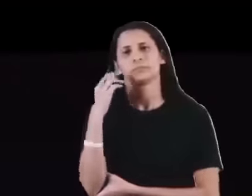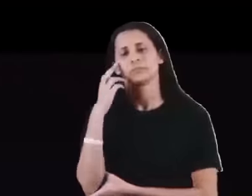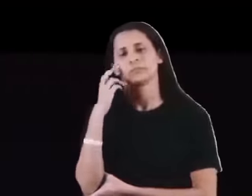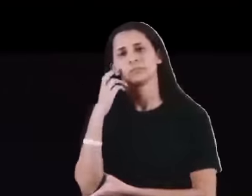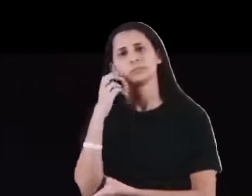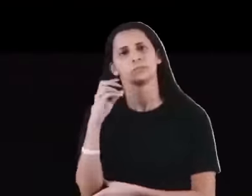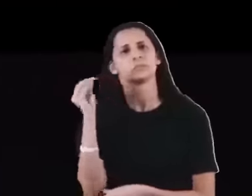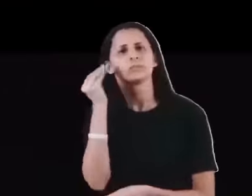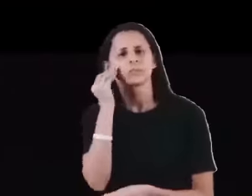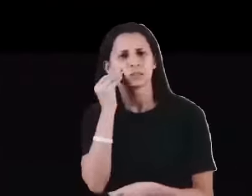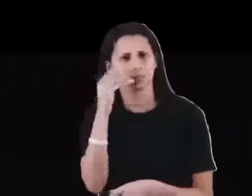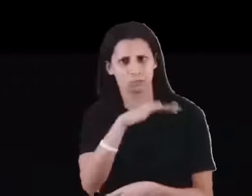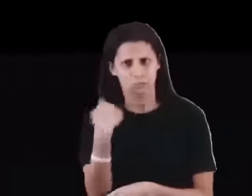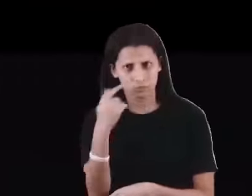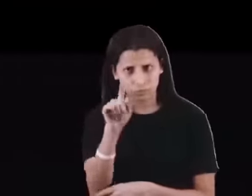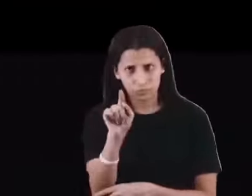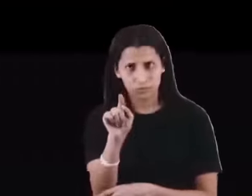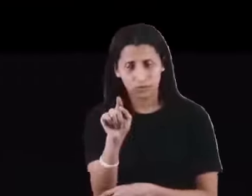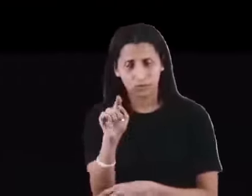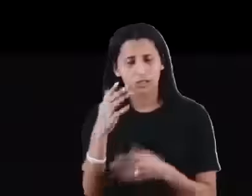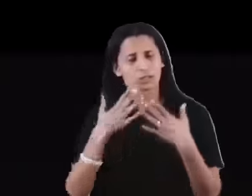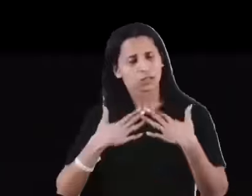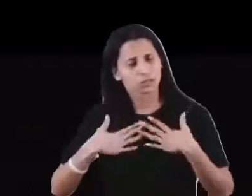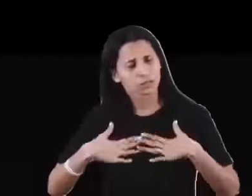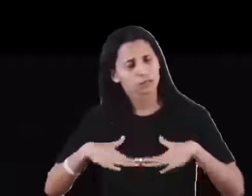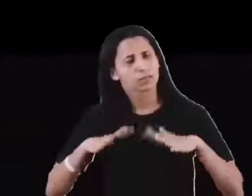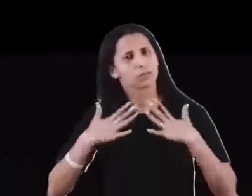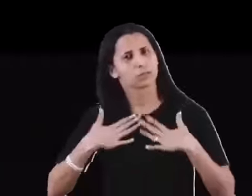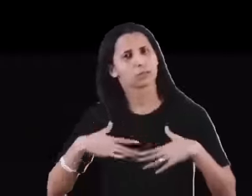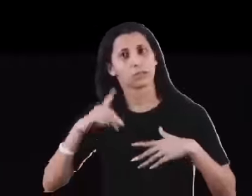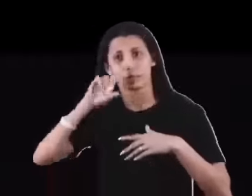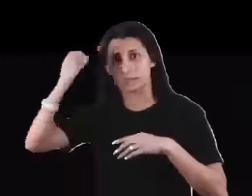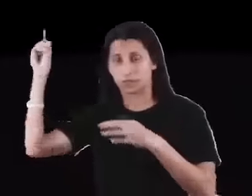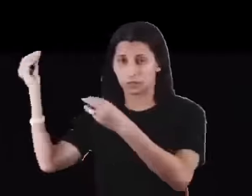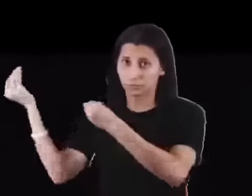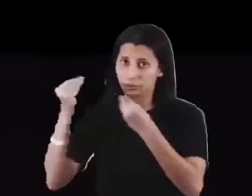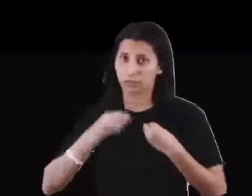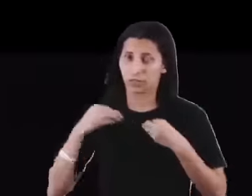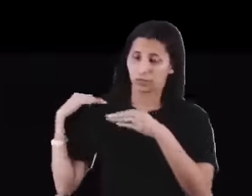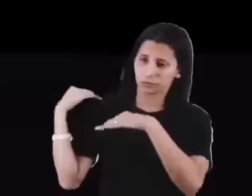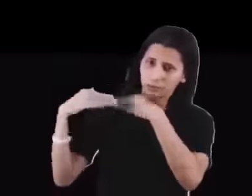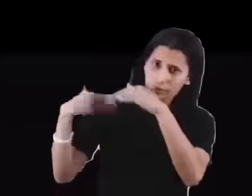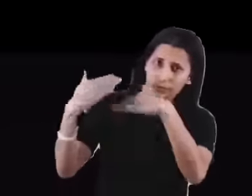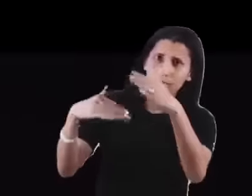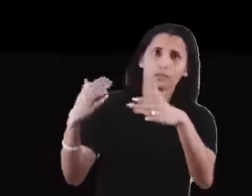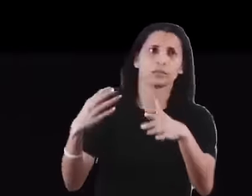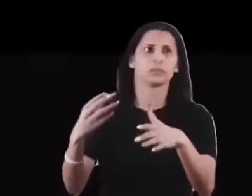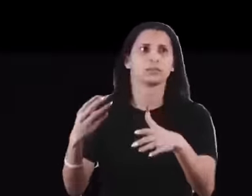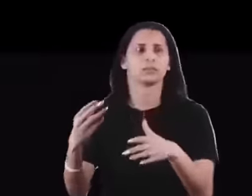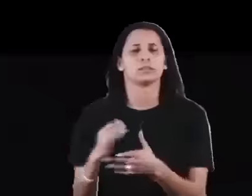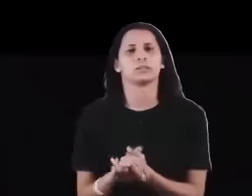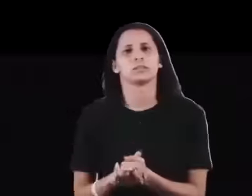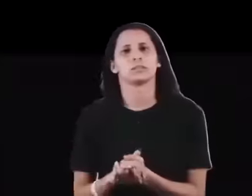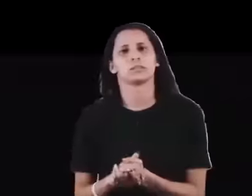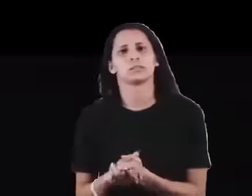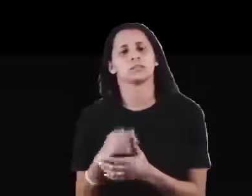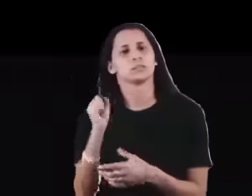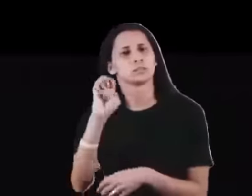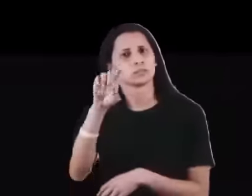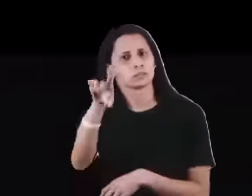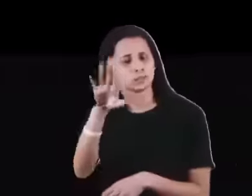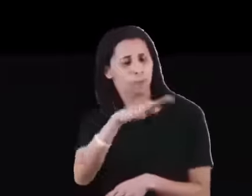e a matar você fica tranquila Deus te dar uma descendência frutífera tu nem morre Mas tu ainda tá vida